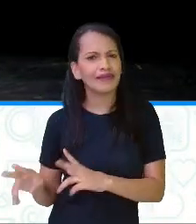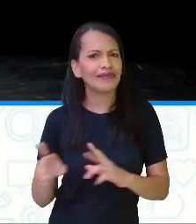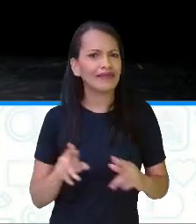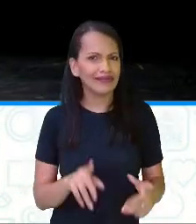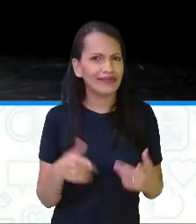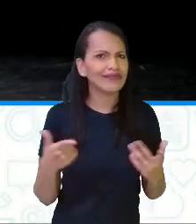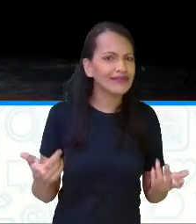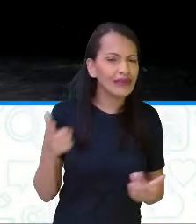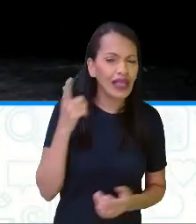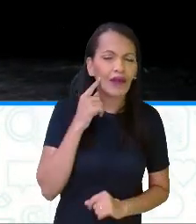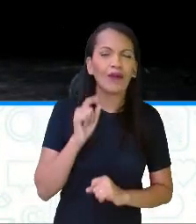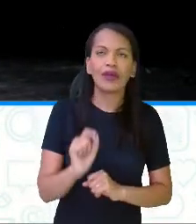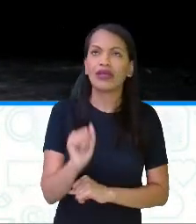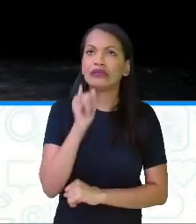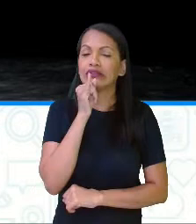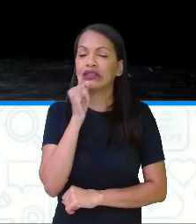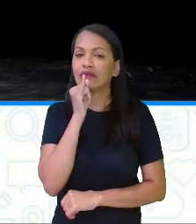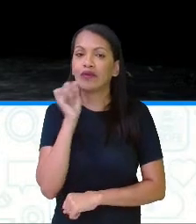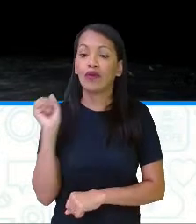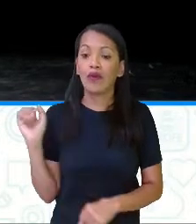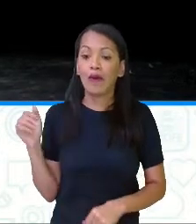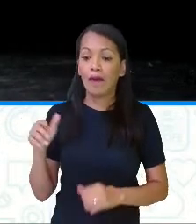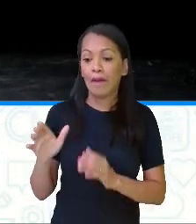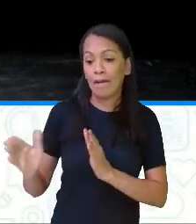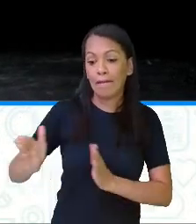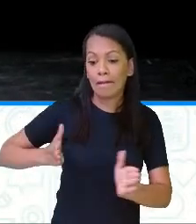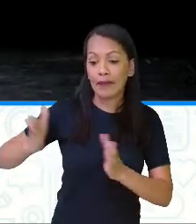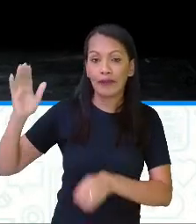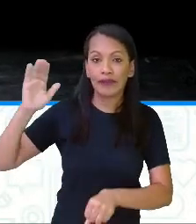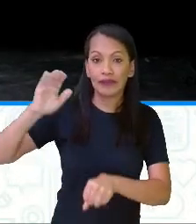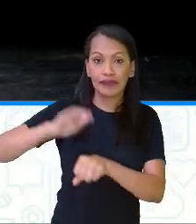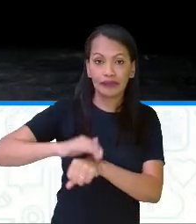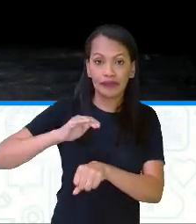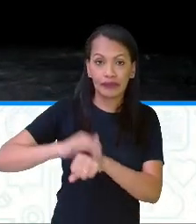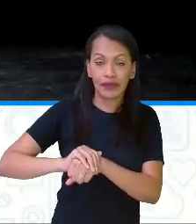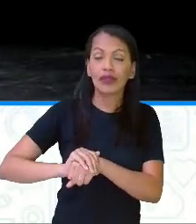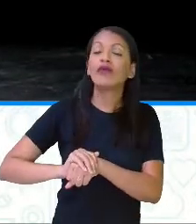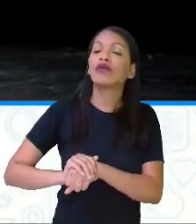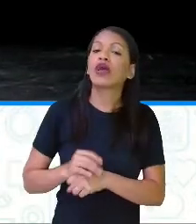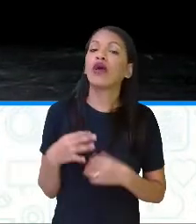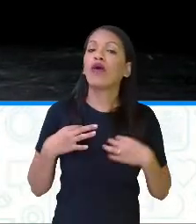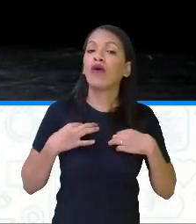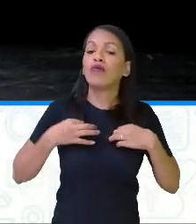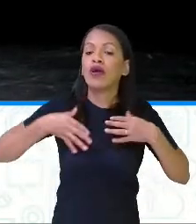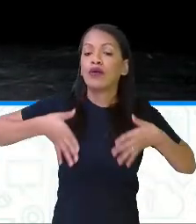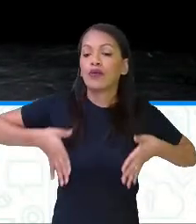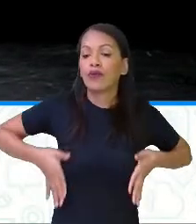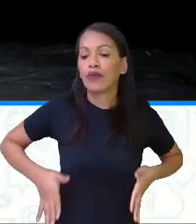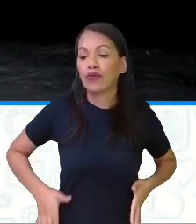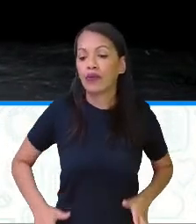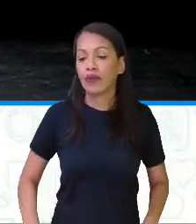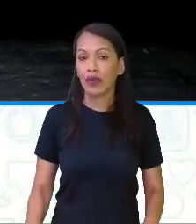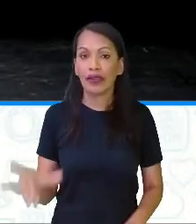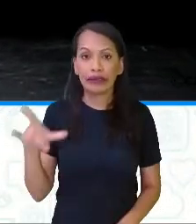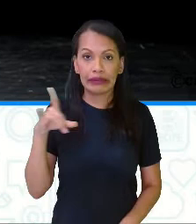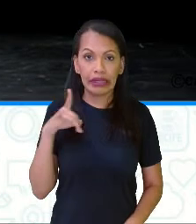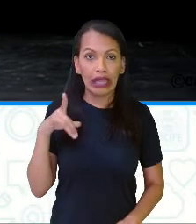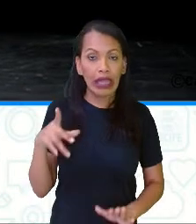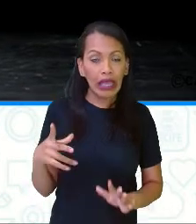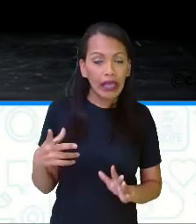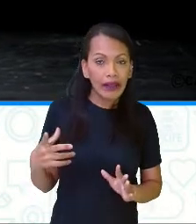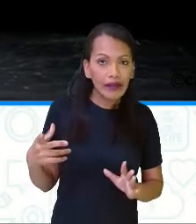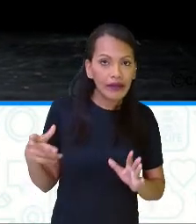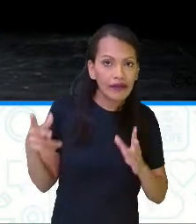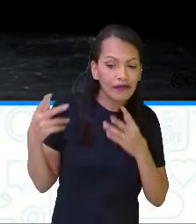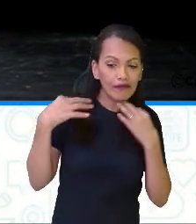antiga, lá do período colonial, que as pessoas usavam essas roupas longas, compridas, ele vai ter que estar vestido a caráter.